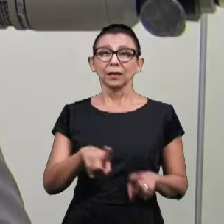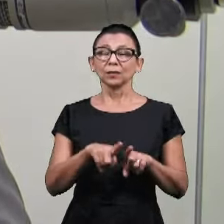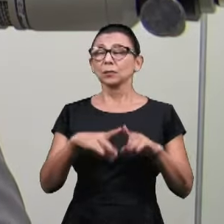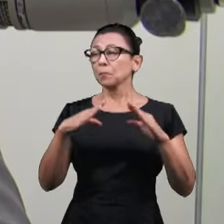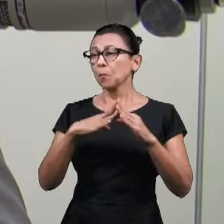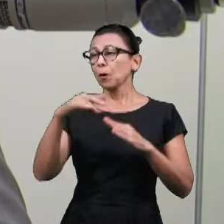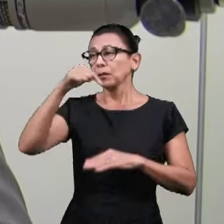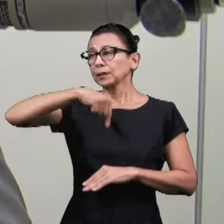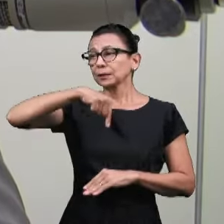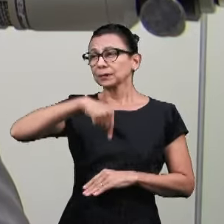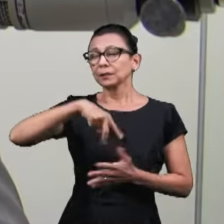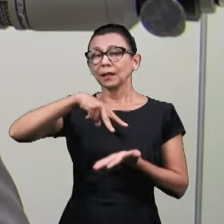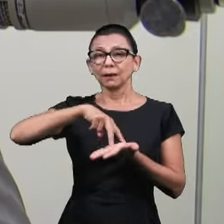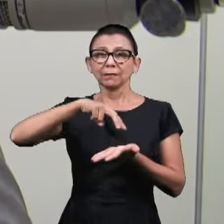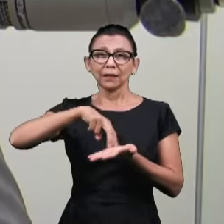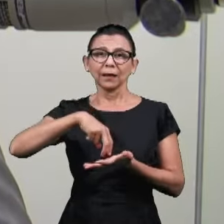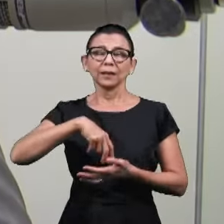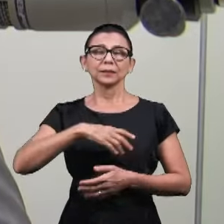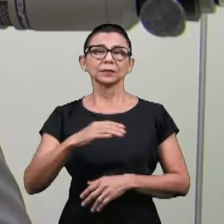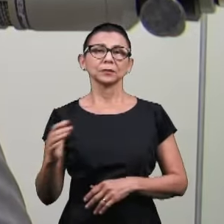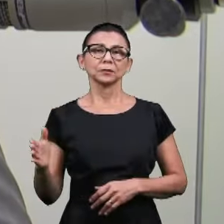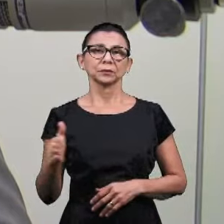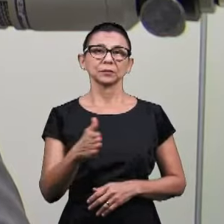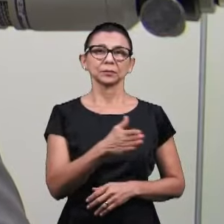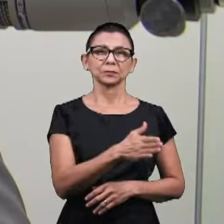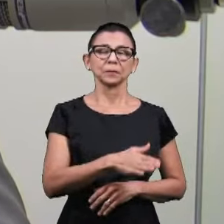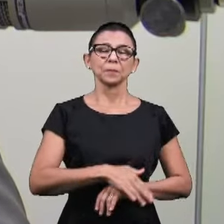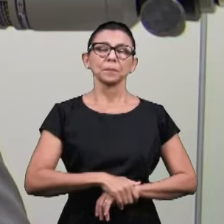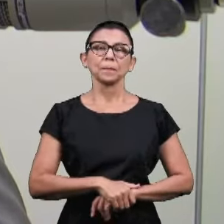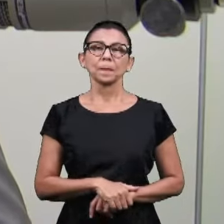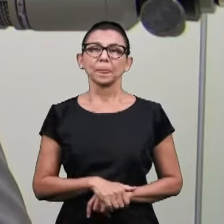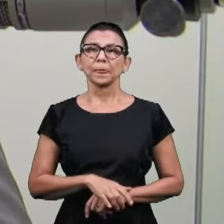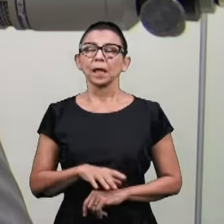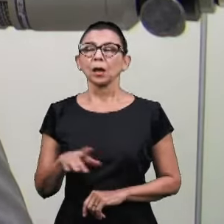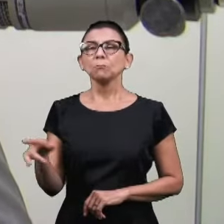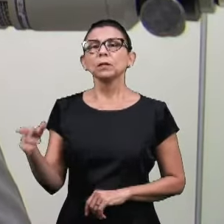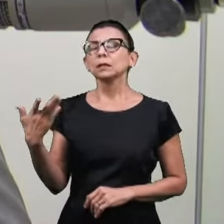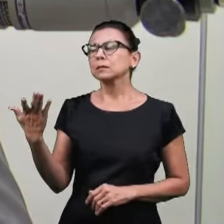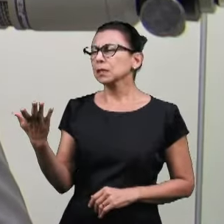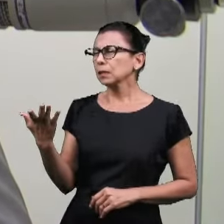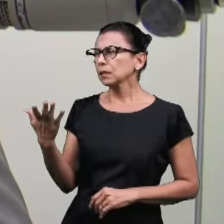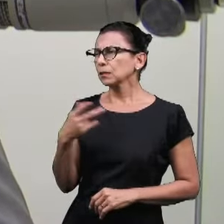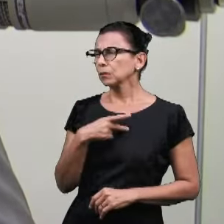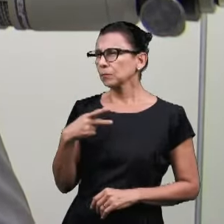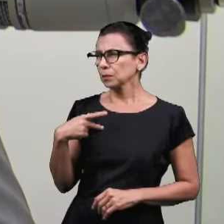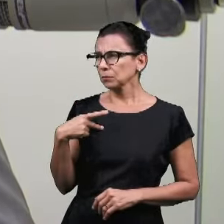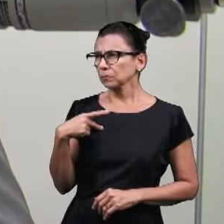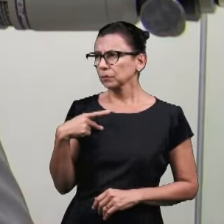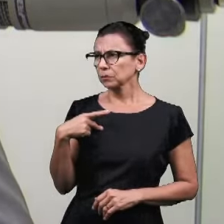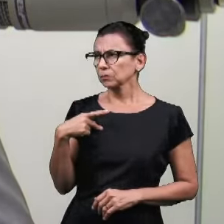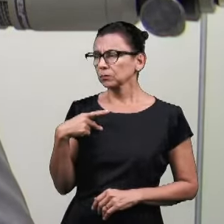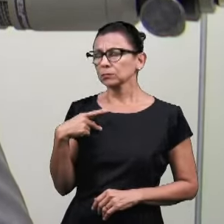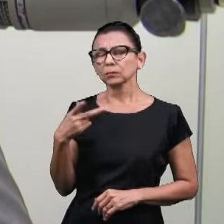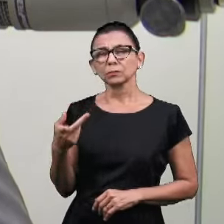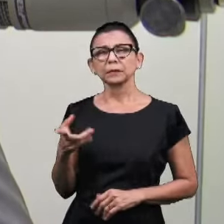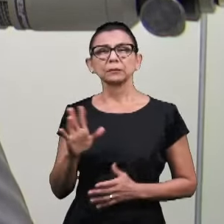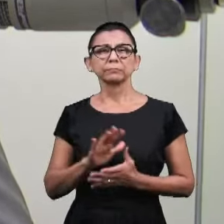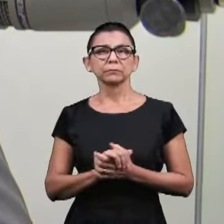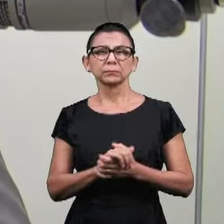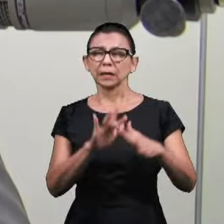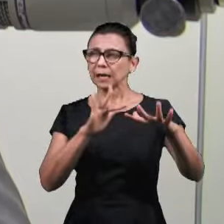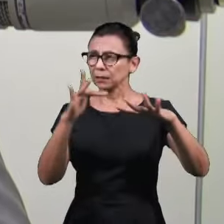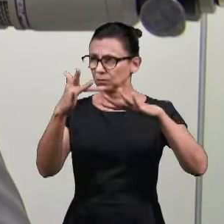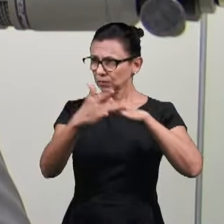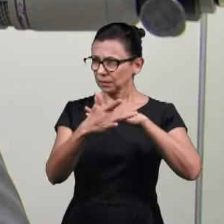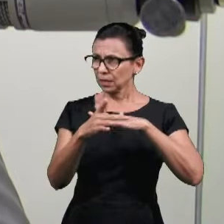senhor, pastor, em relação ao que o Jorge está falando sobre a rede social. O senhor está ali presente, né, num culto presencial